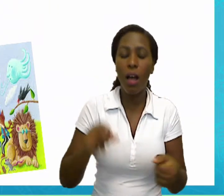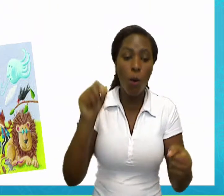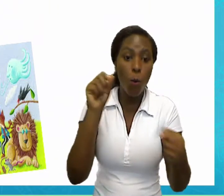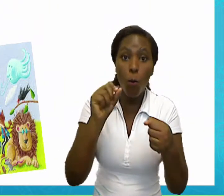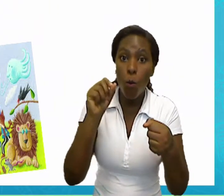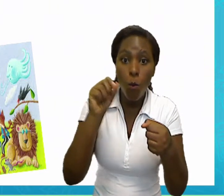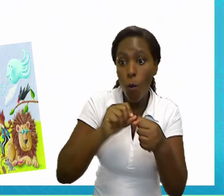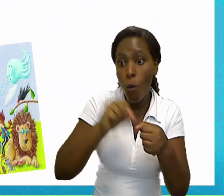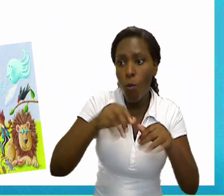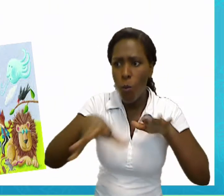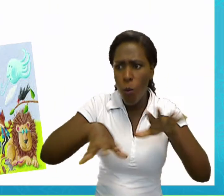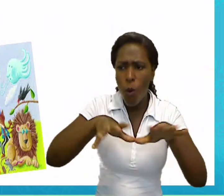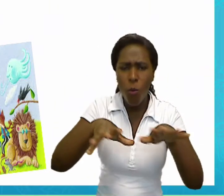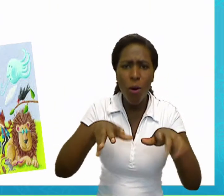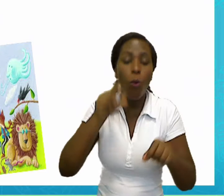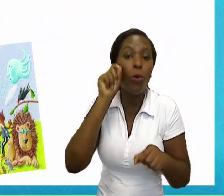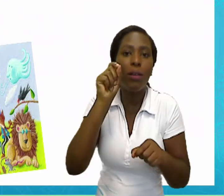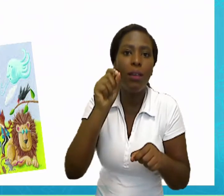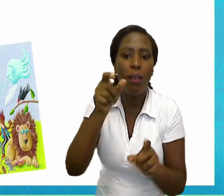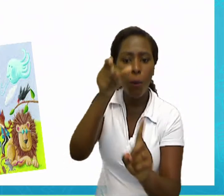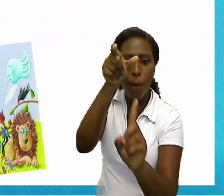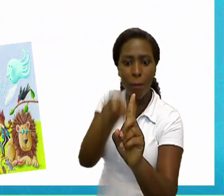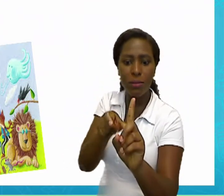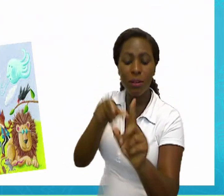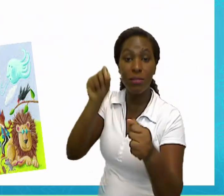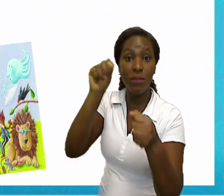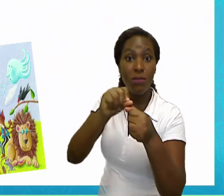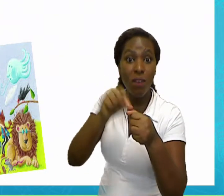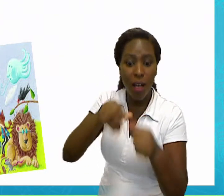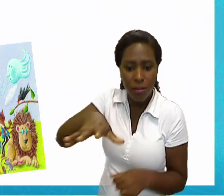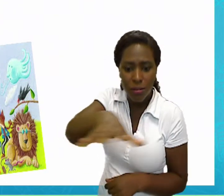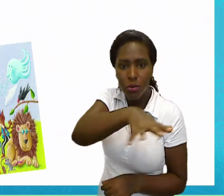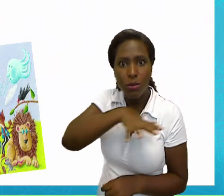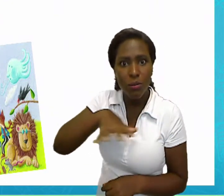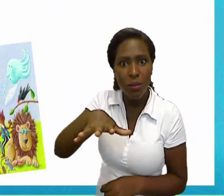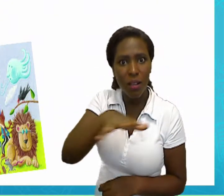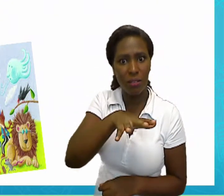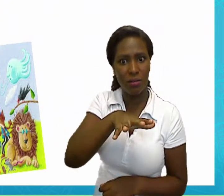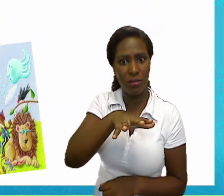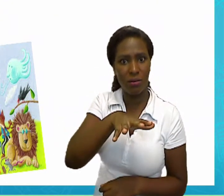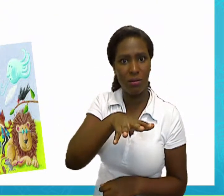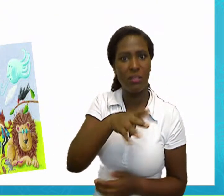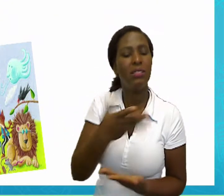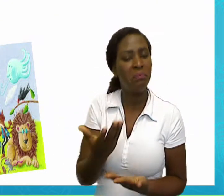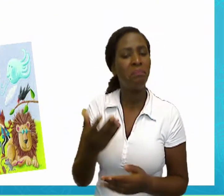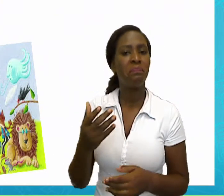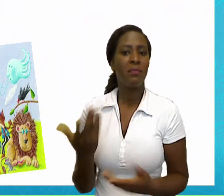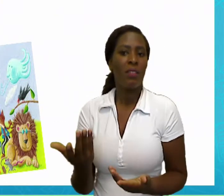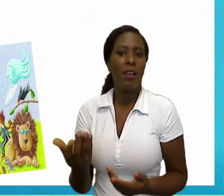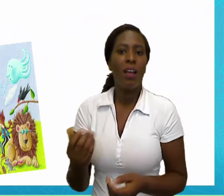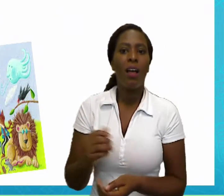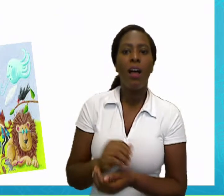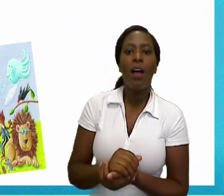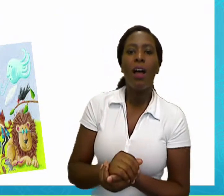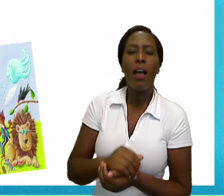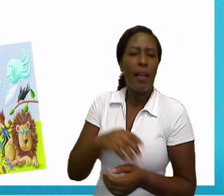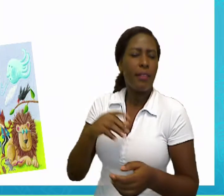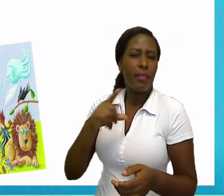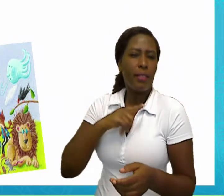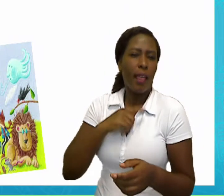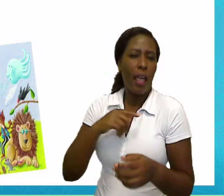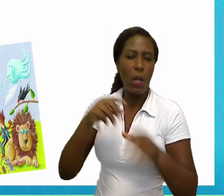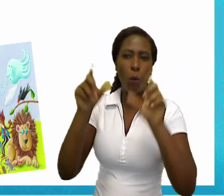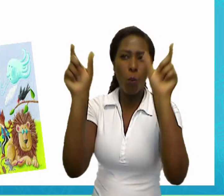ela é dividida em apresentação, desenvolvimento, clímax e desfecho. Aí alguns exemplos, olha